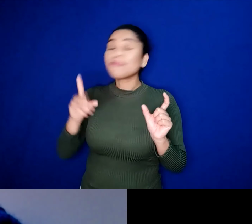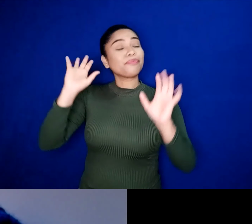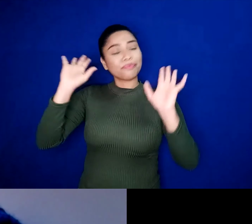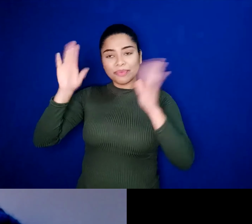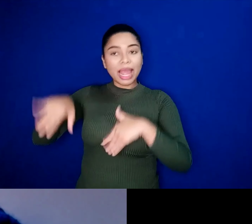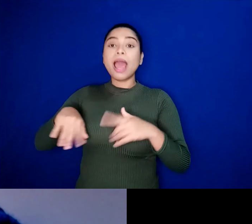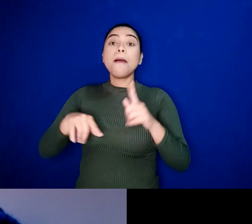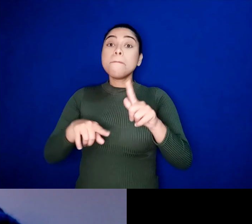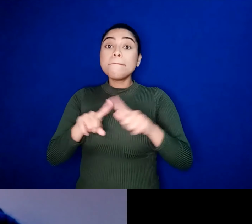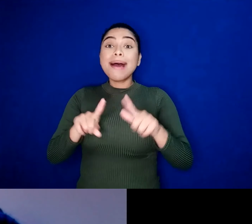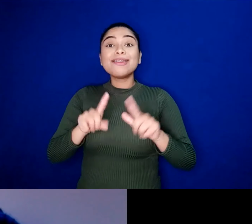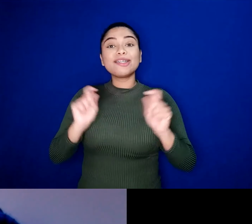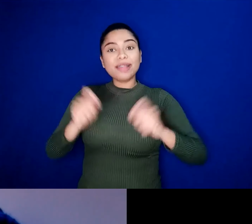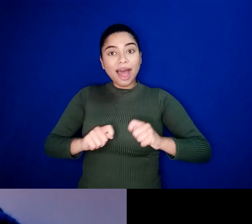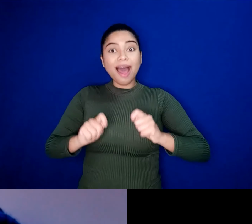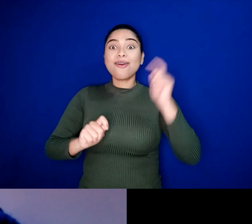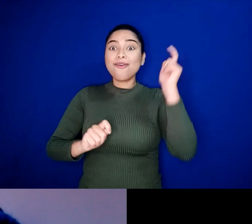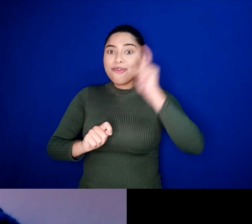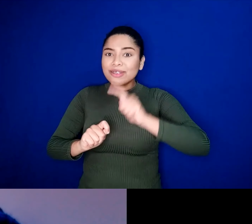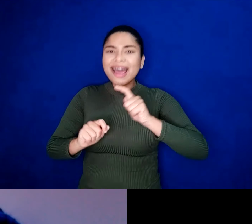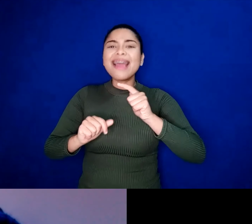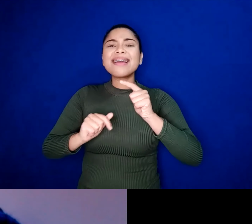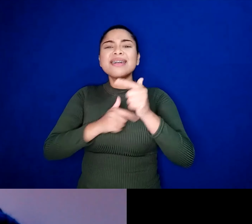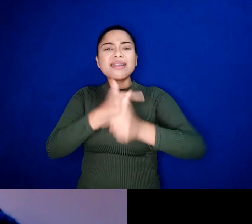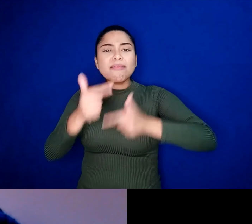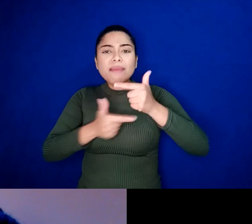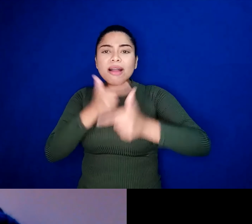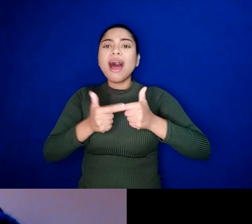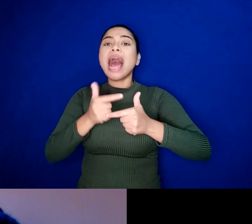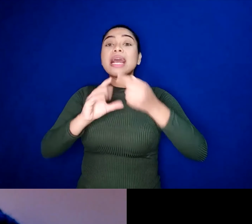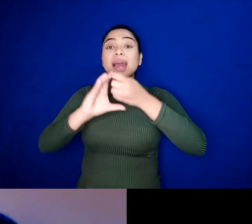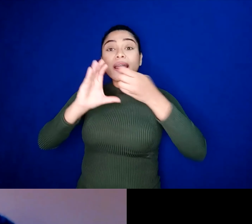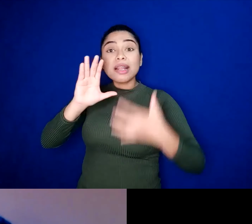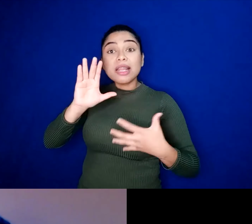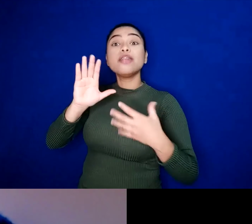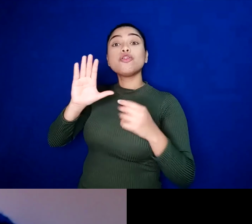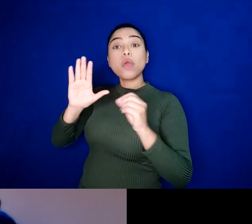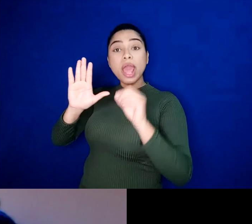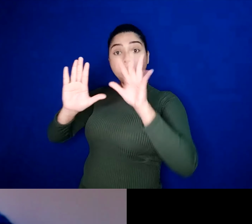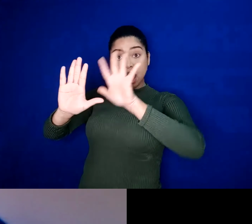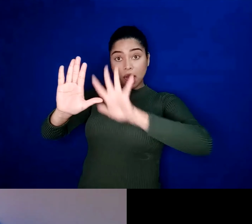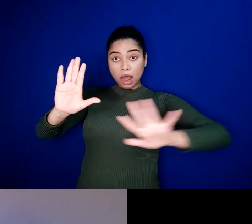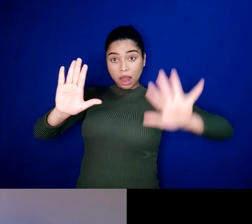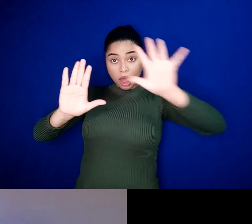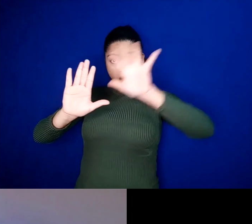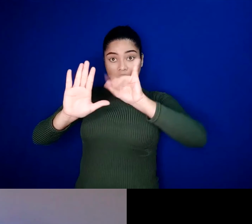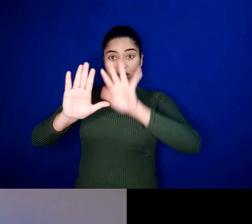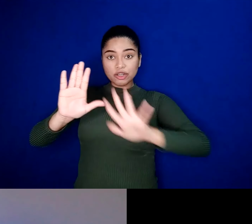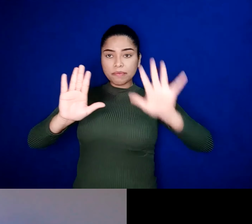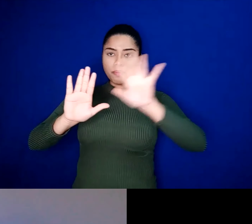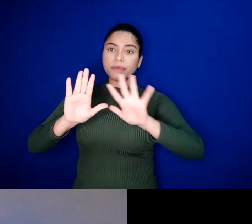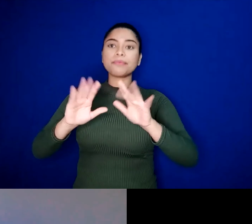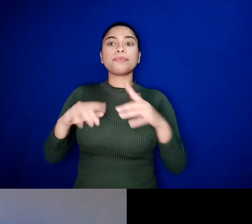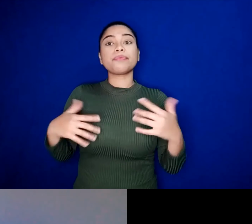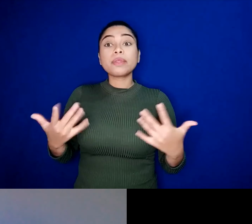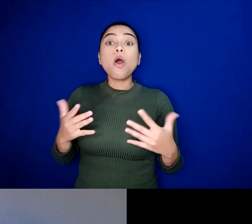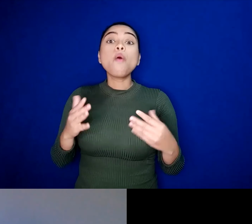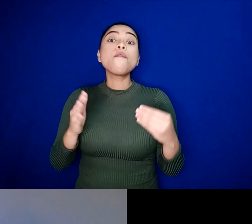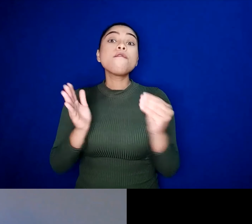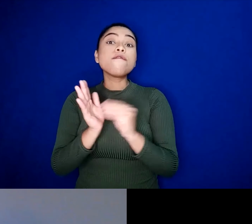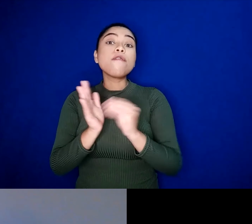consegue trabalhar as questões estéticas então acessibilidade nunca vai ser um fator limitador o que falta talvez é o